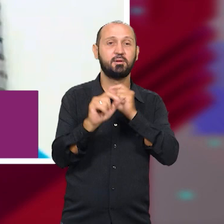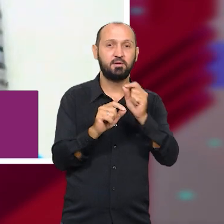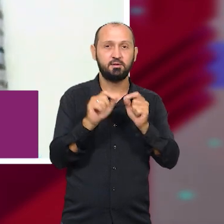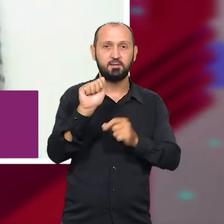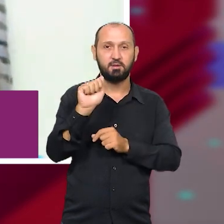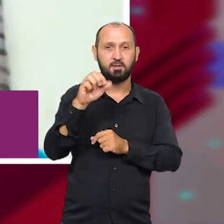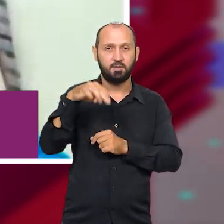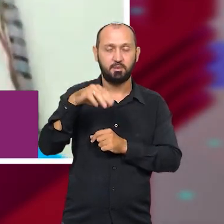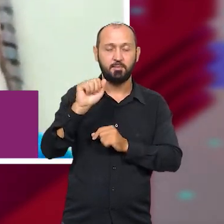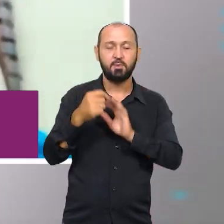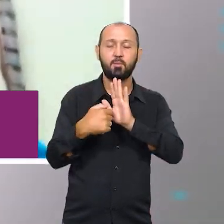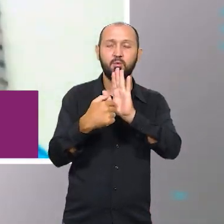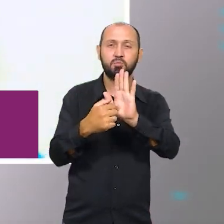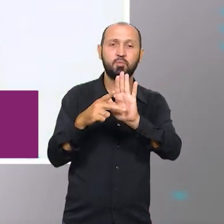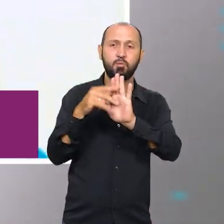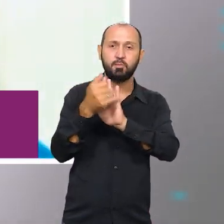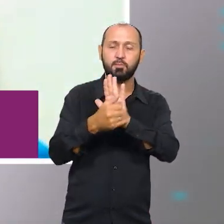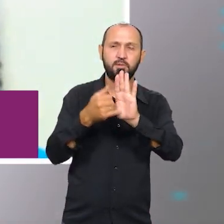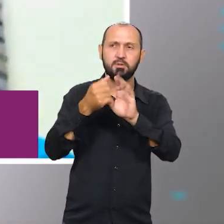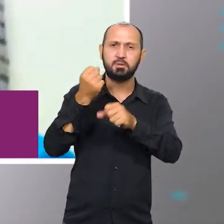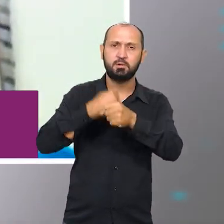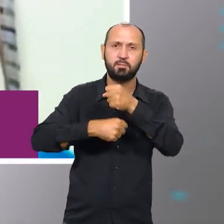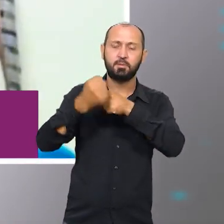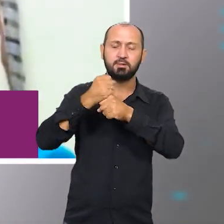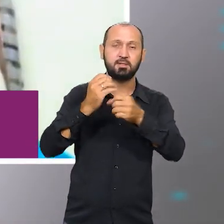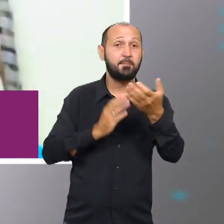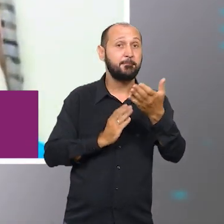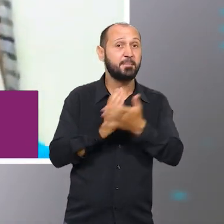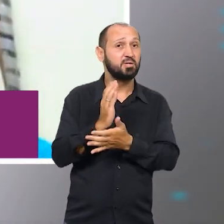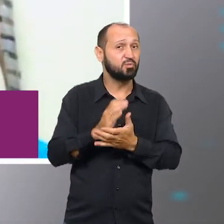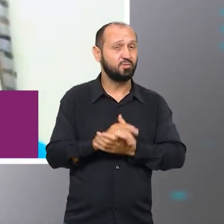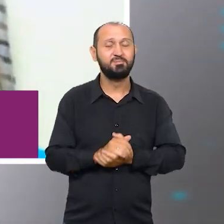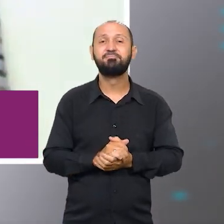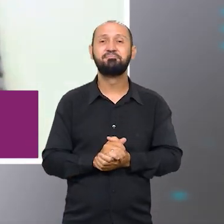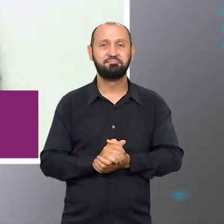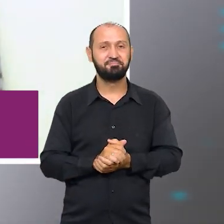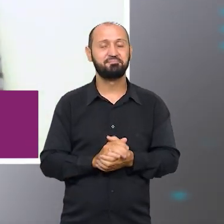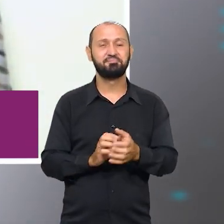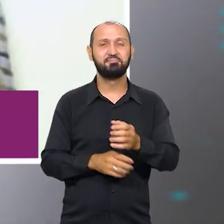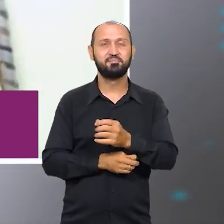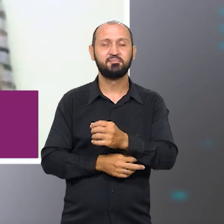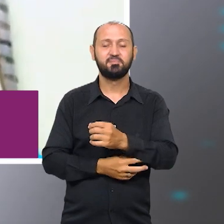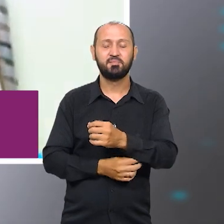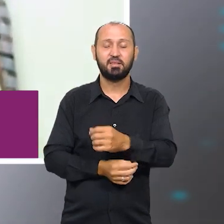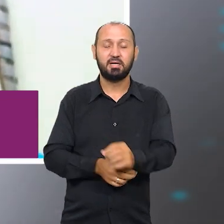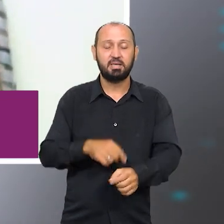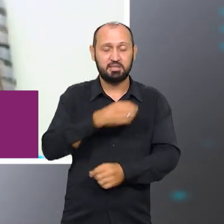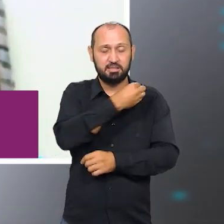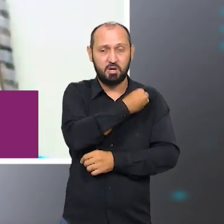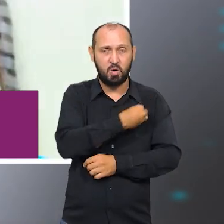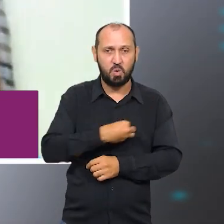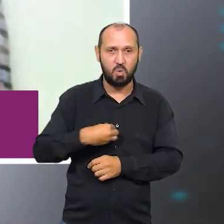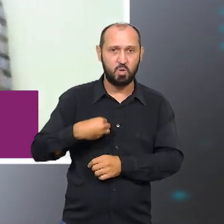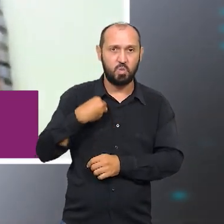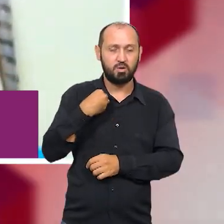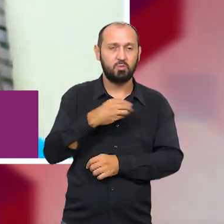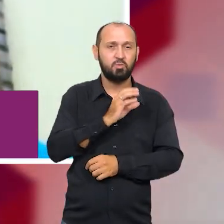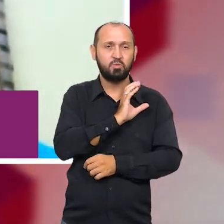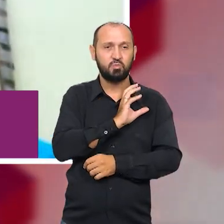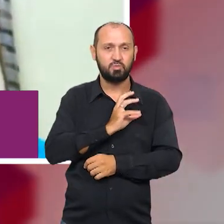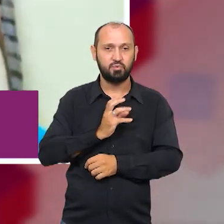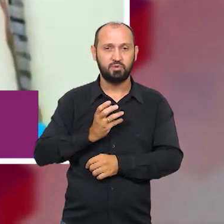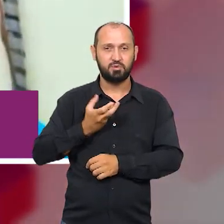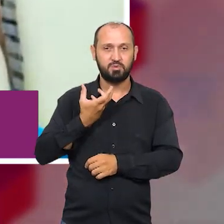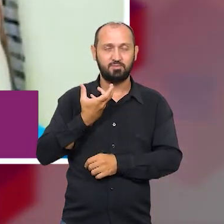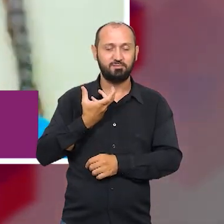apresentou o projeto aí, e o ano passado ele foi aprovado. Esse cordão do girassol, ele,